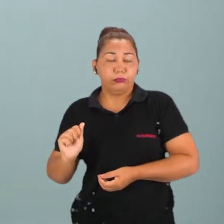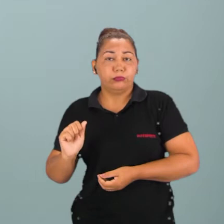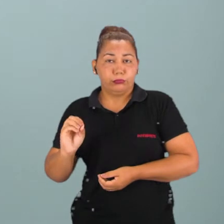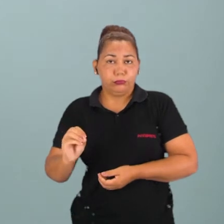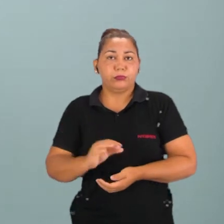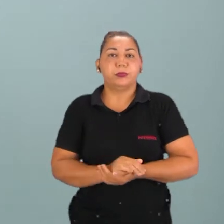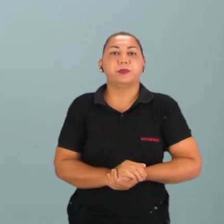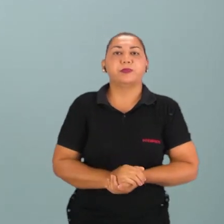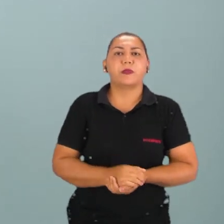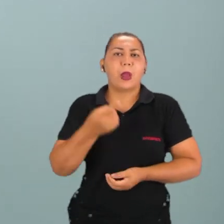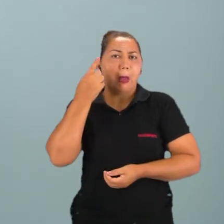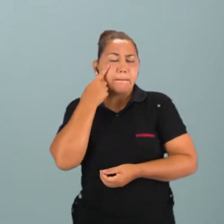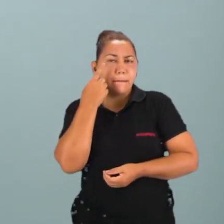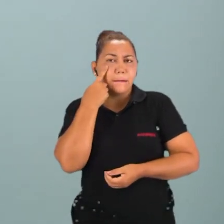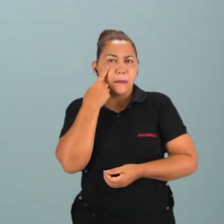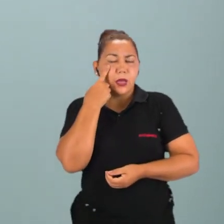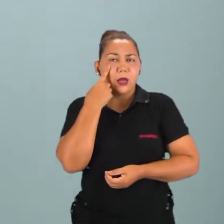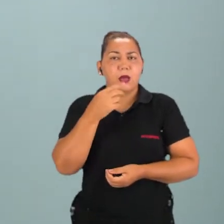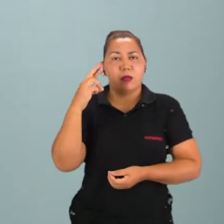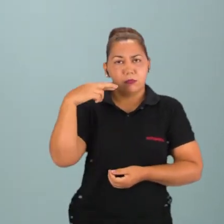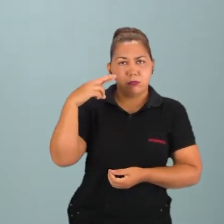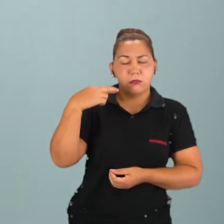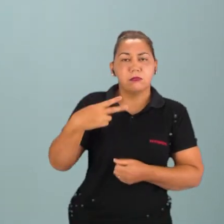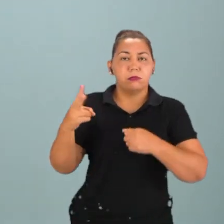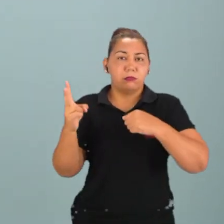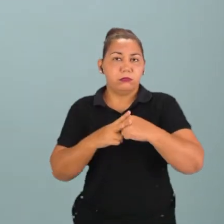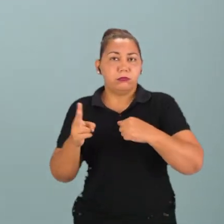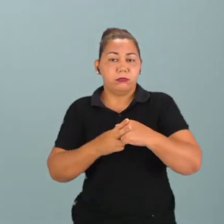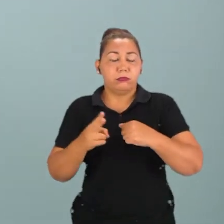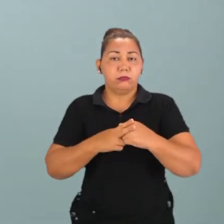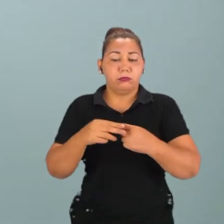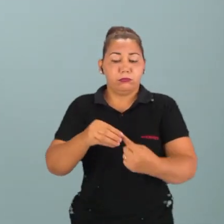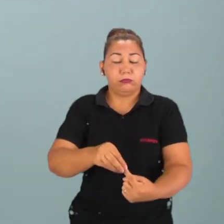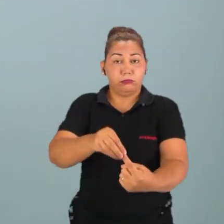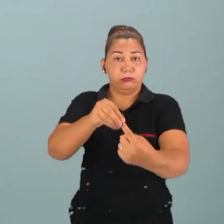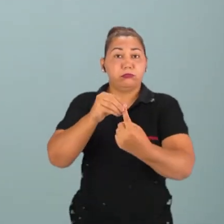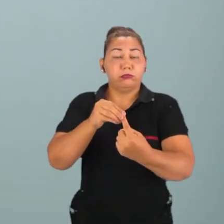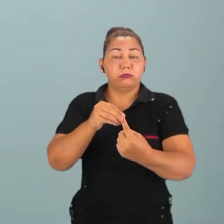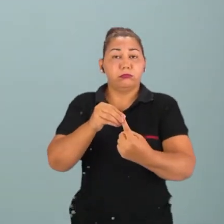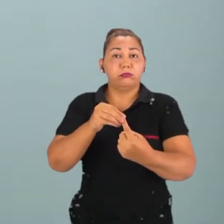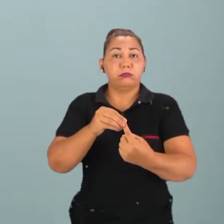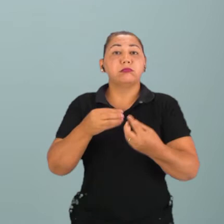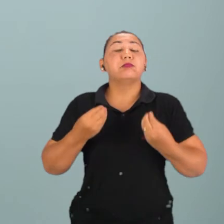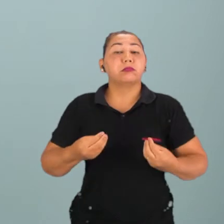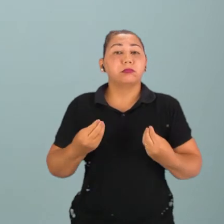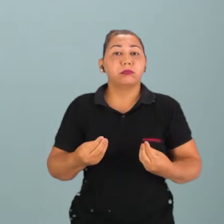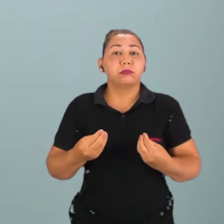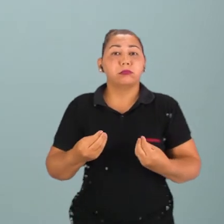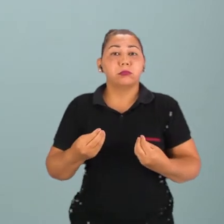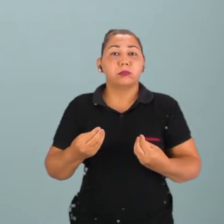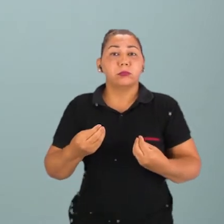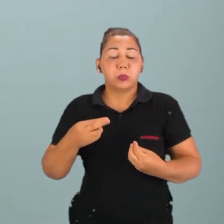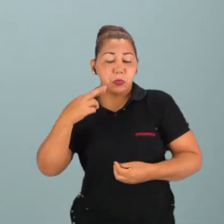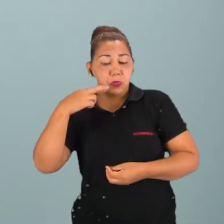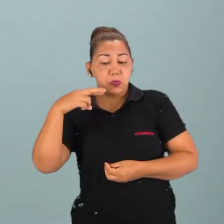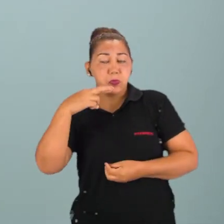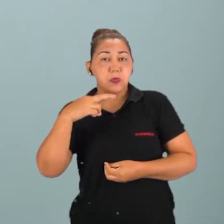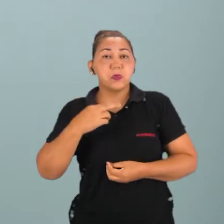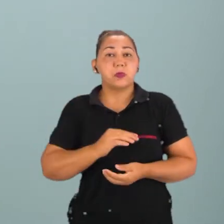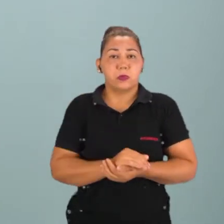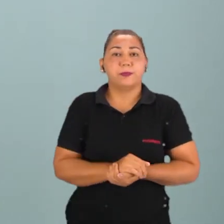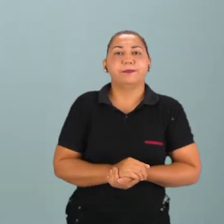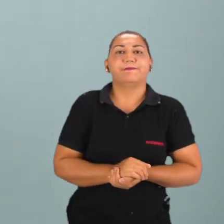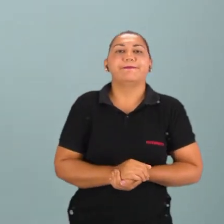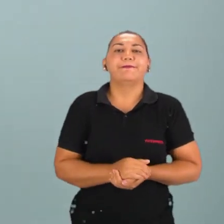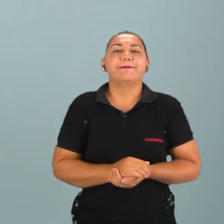deixei alguns verbos aqui destacados para que possamos olhar para ele de uma forma minuciosa. Vamos agora